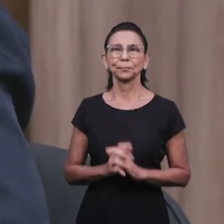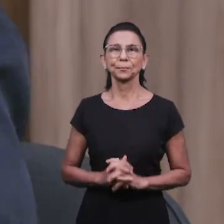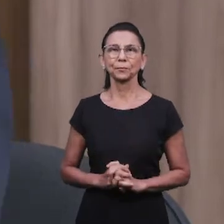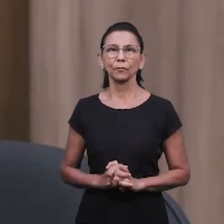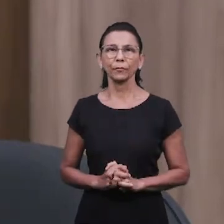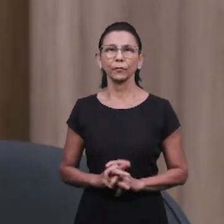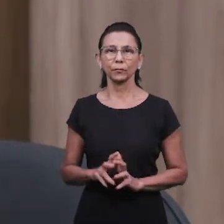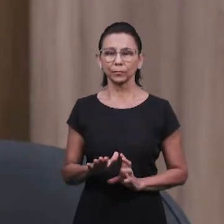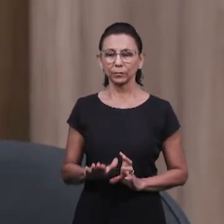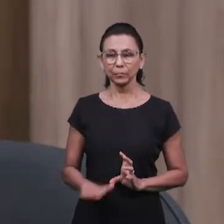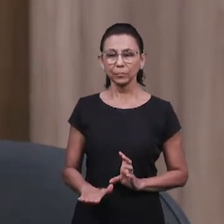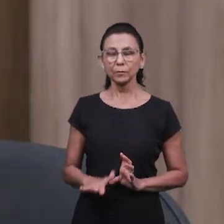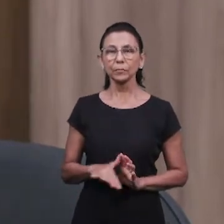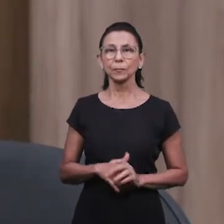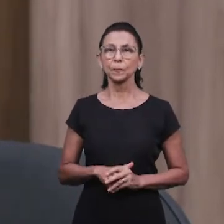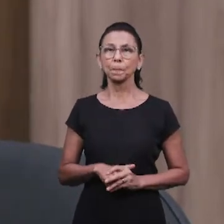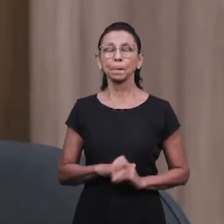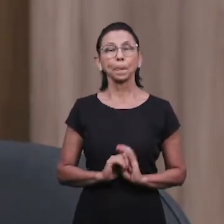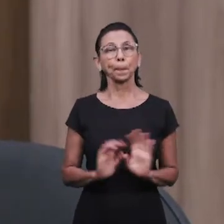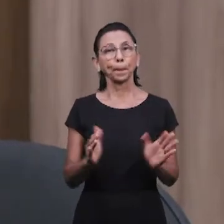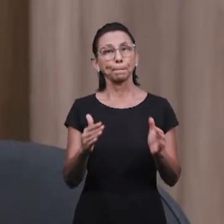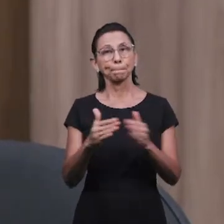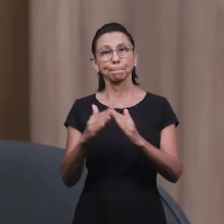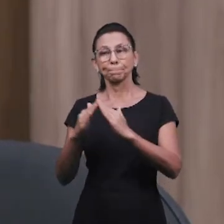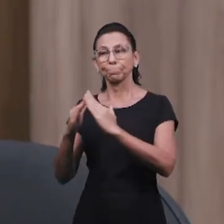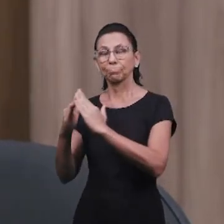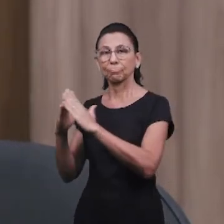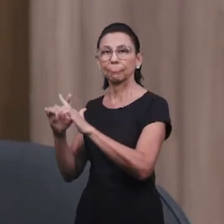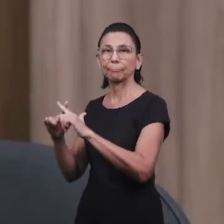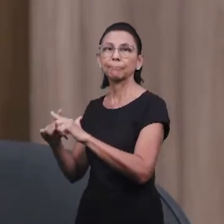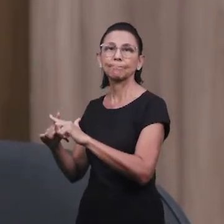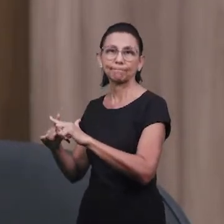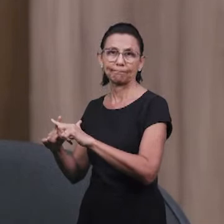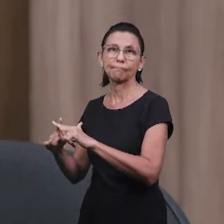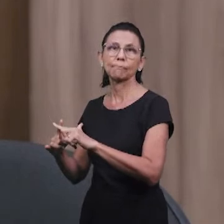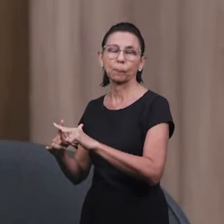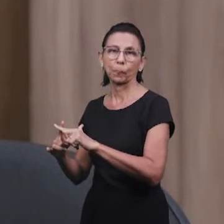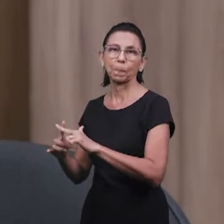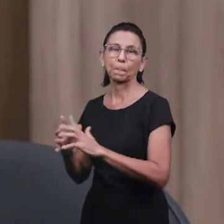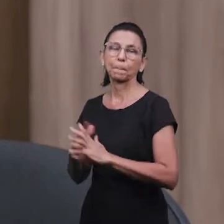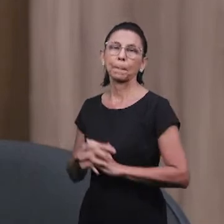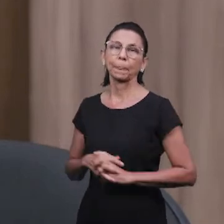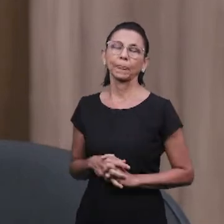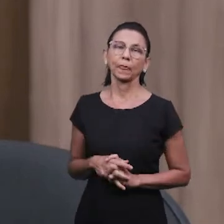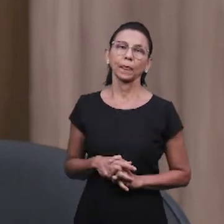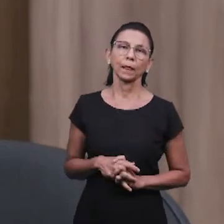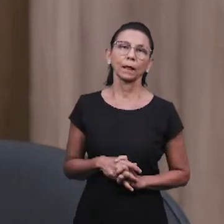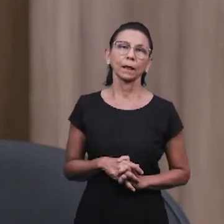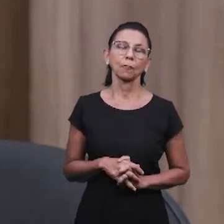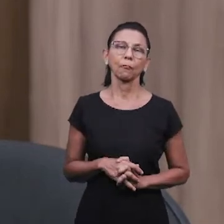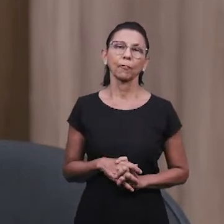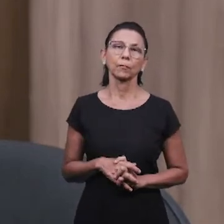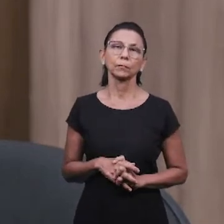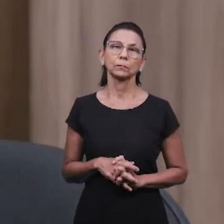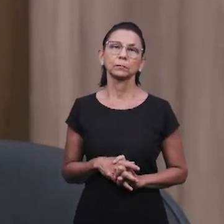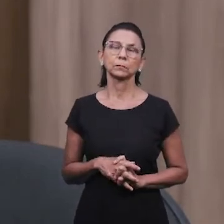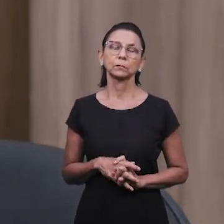tudo, nós estamos falando de pessoas que fazem parte da igreja, né? Porque a igreja, como diz Coríntios aqui, Coríntios 12,